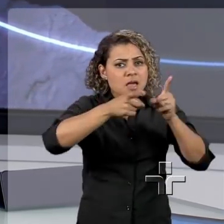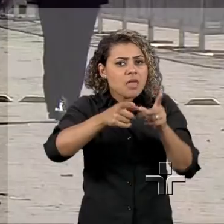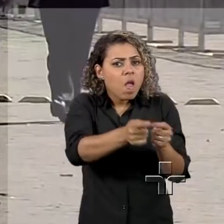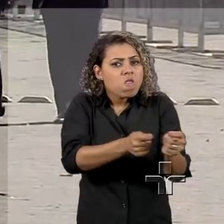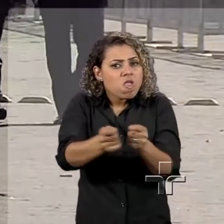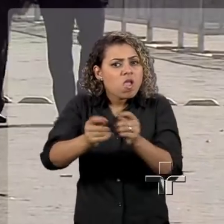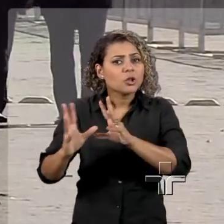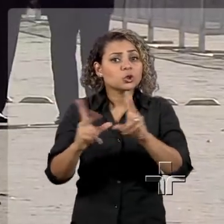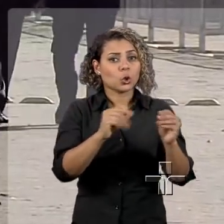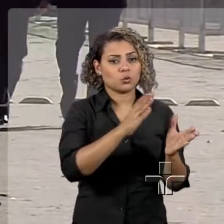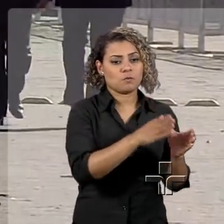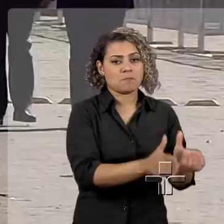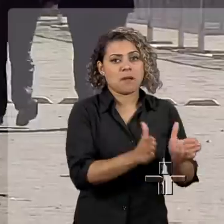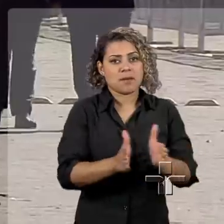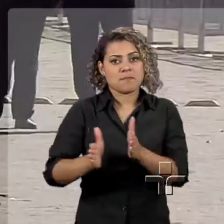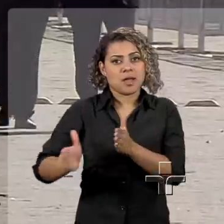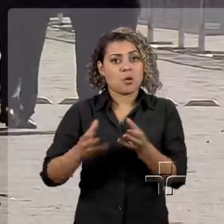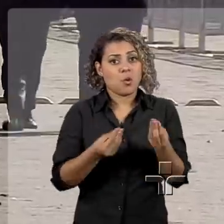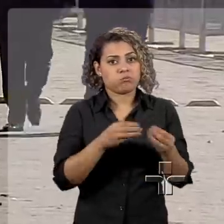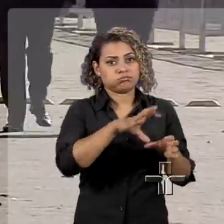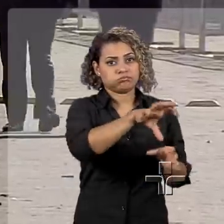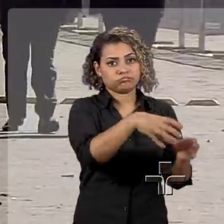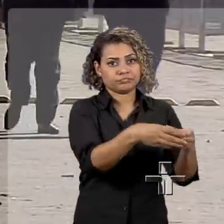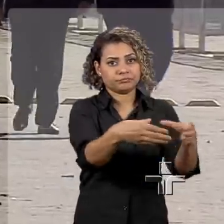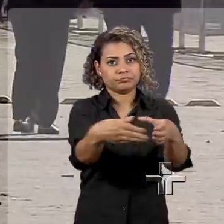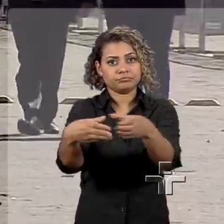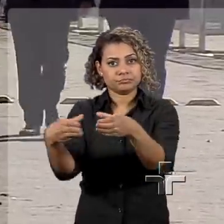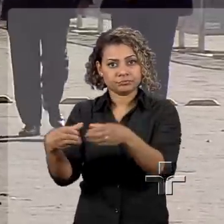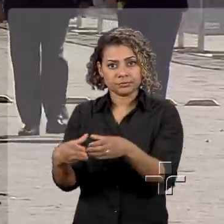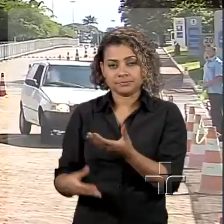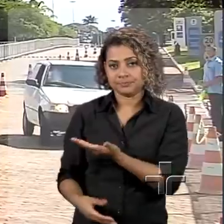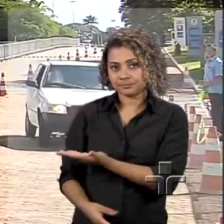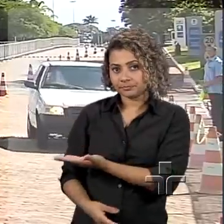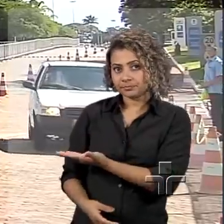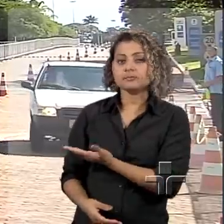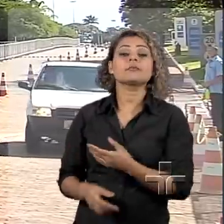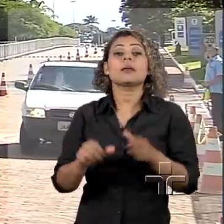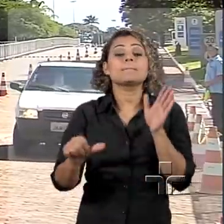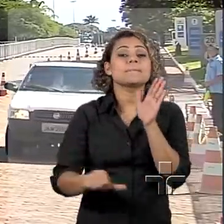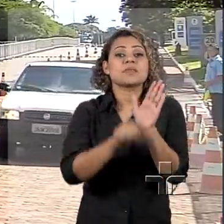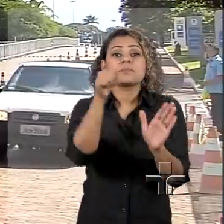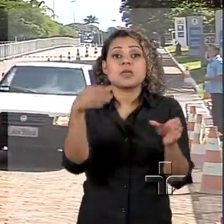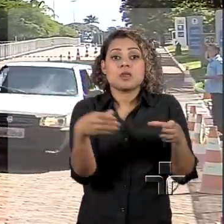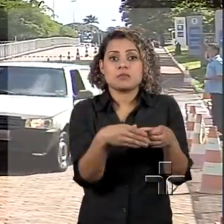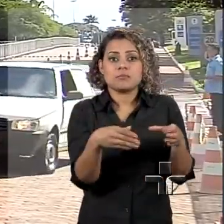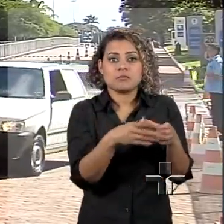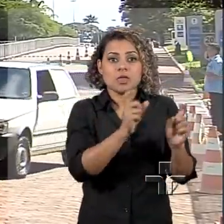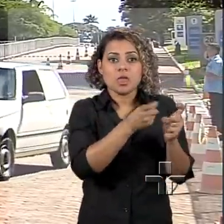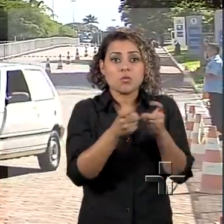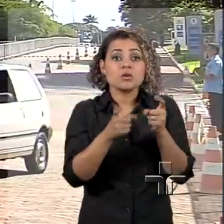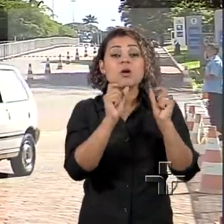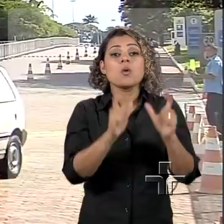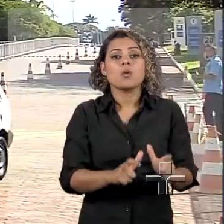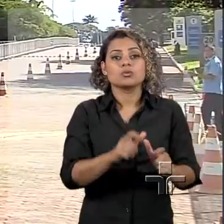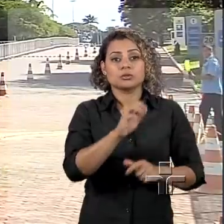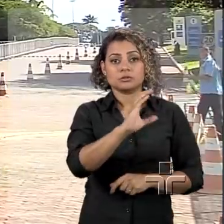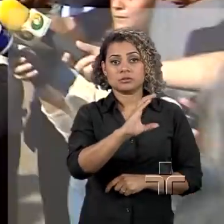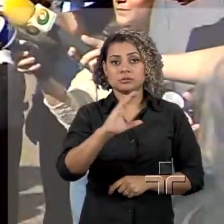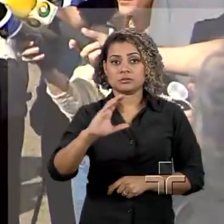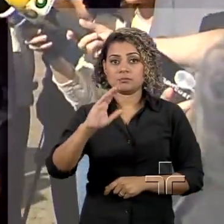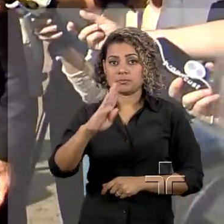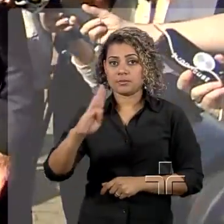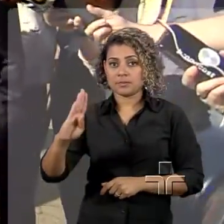processo. Hoje, Onyx participou da primeira reunião com a equipe de transição no Centro Cultural Banco do